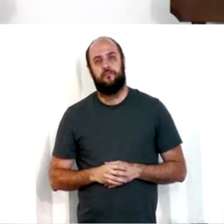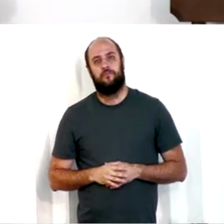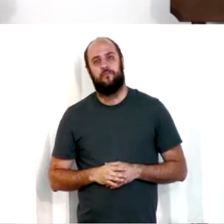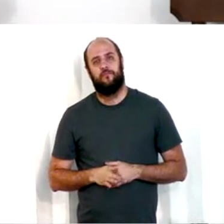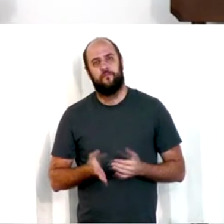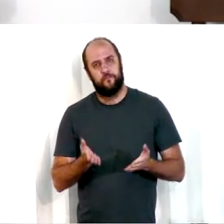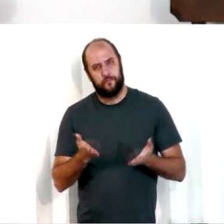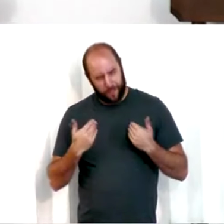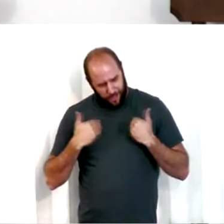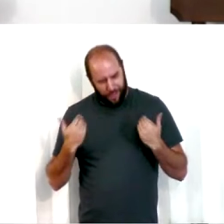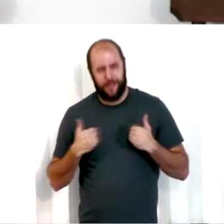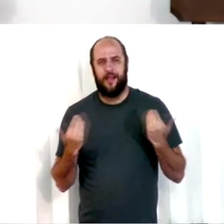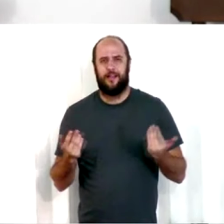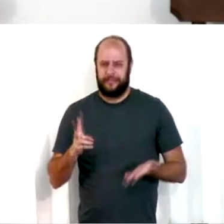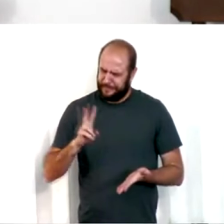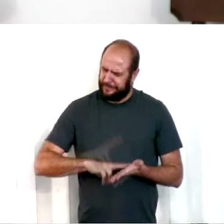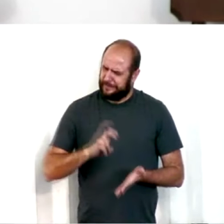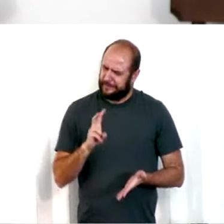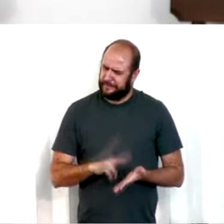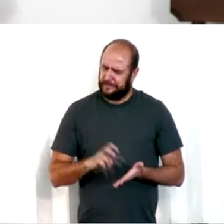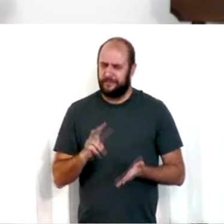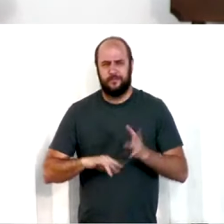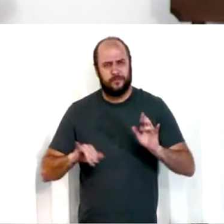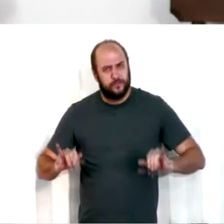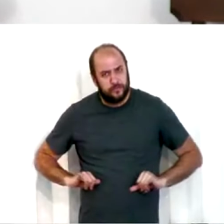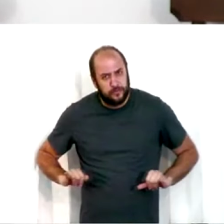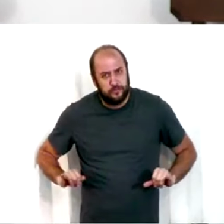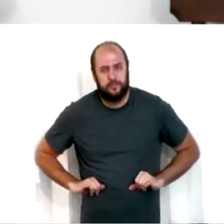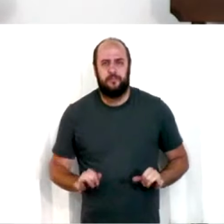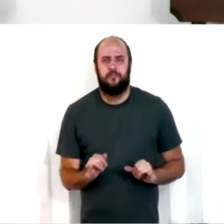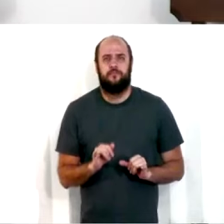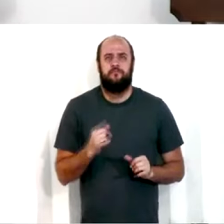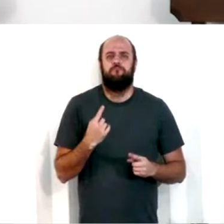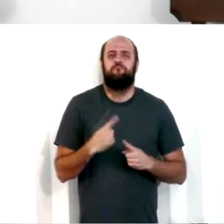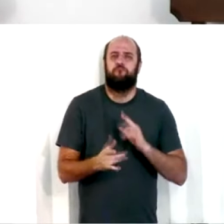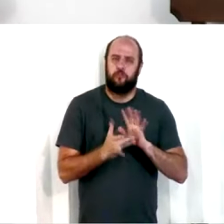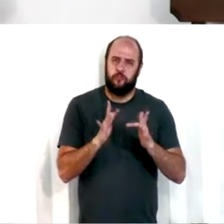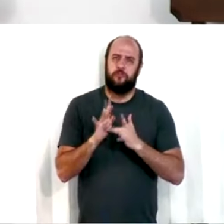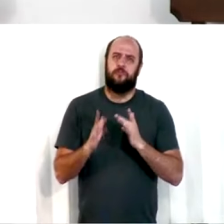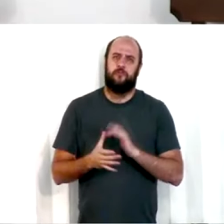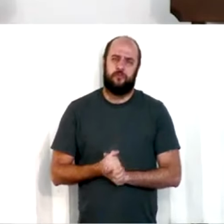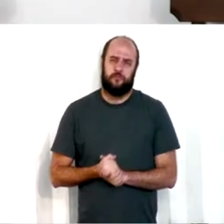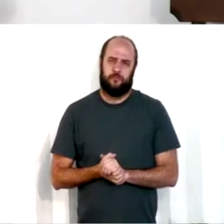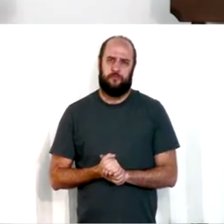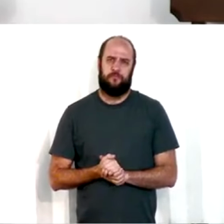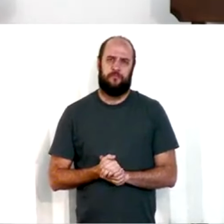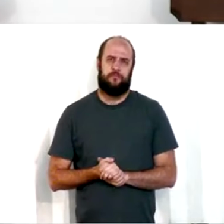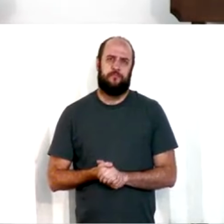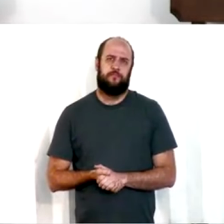Alegre-se, regozije-se no seu sofrimento por Cristo Jesus.